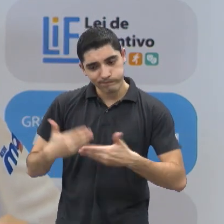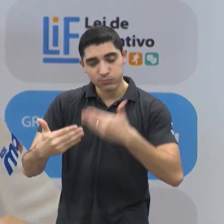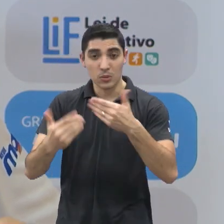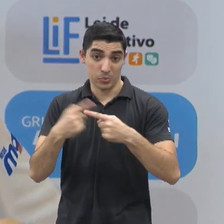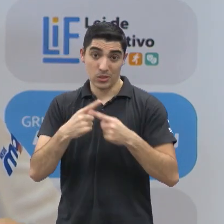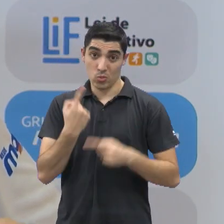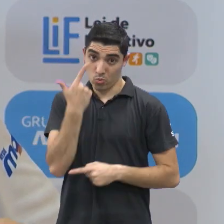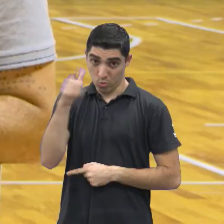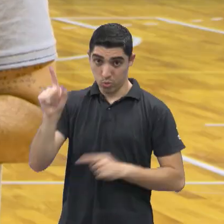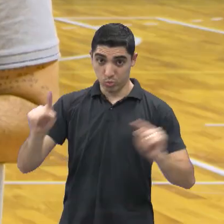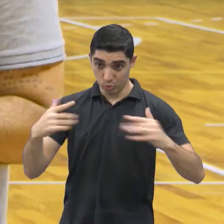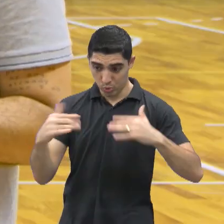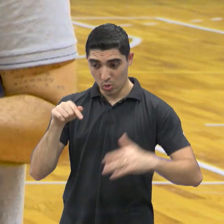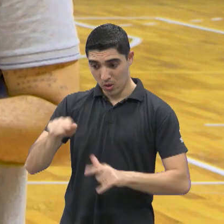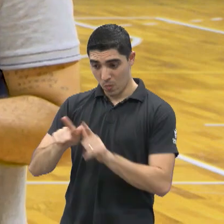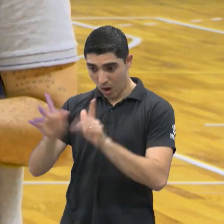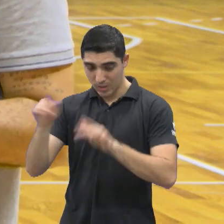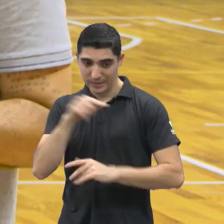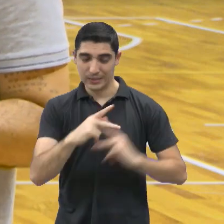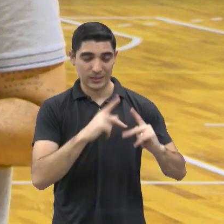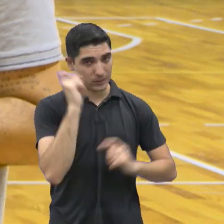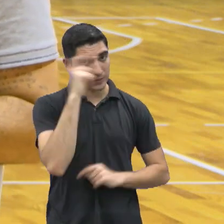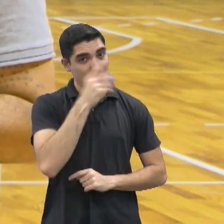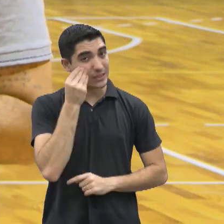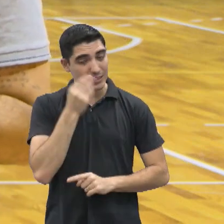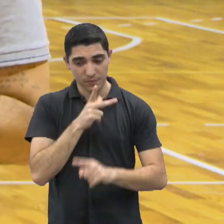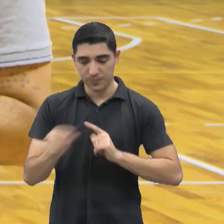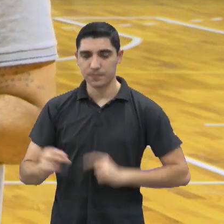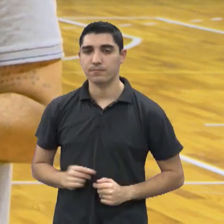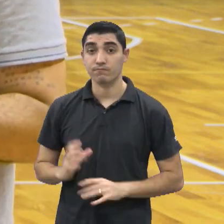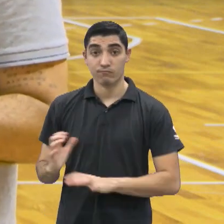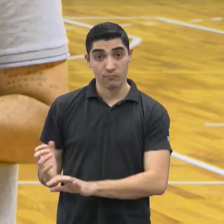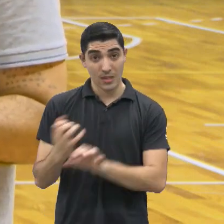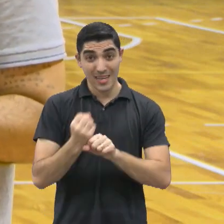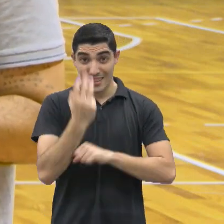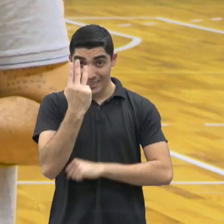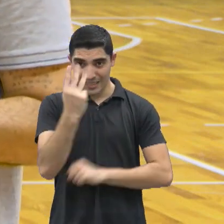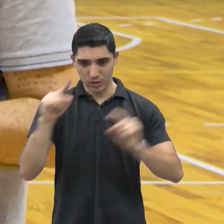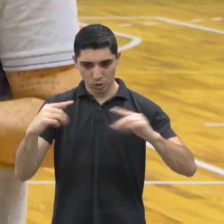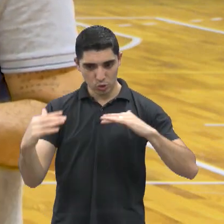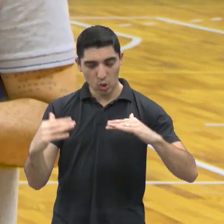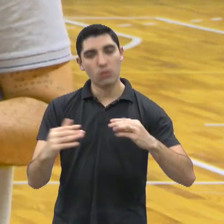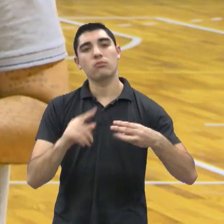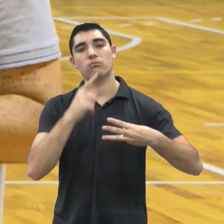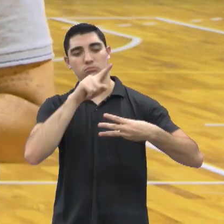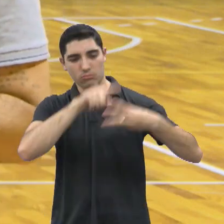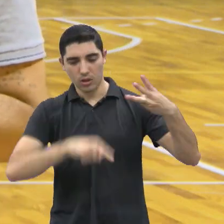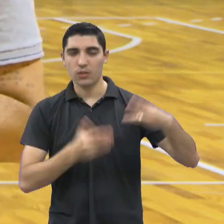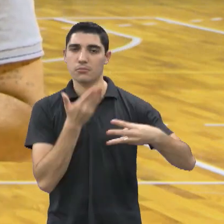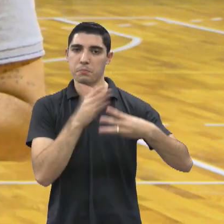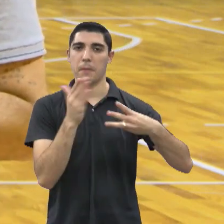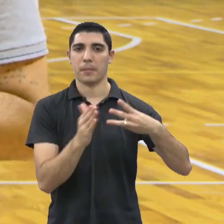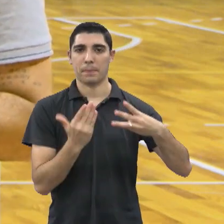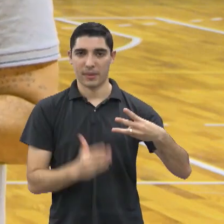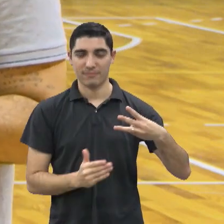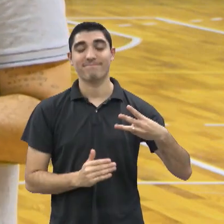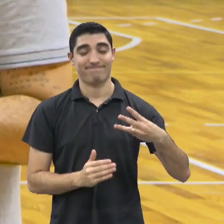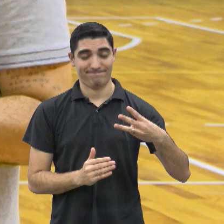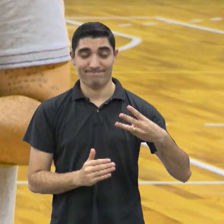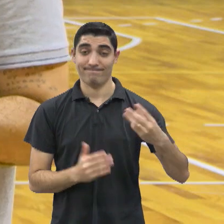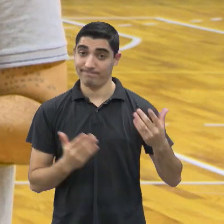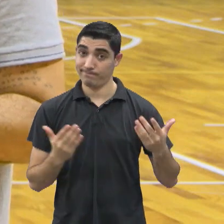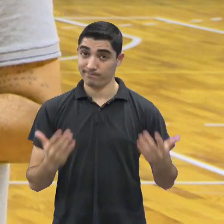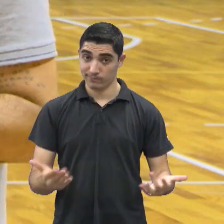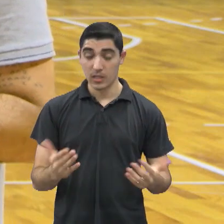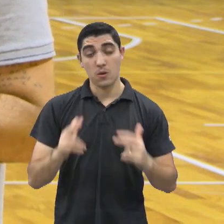Guarulhos, entrar para tentar vencer. São 3 jogos e 3 derrotas do Vôlei São José neste Campeonato Paulista. Nem